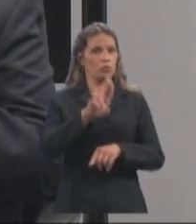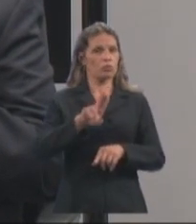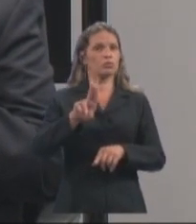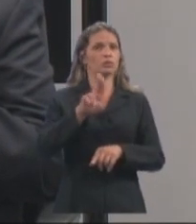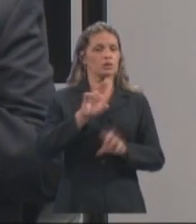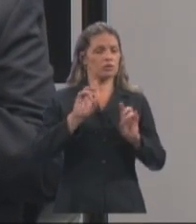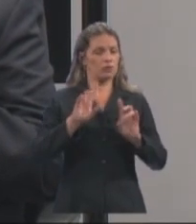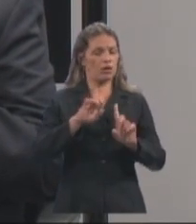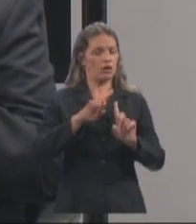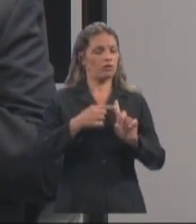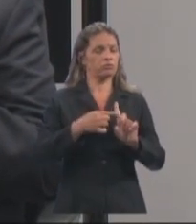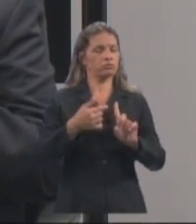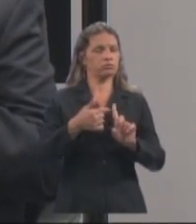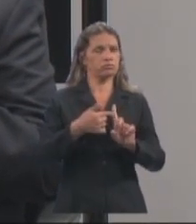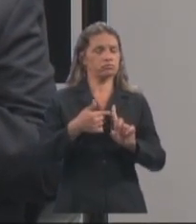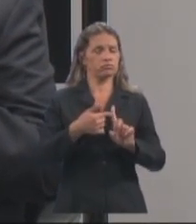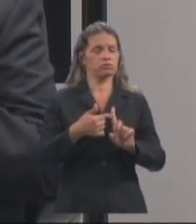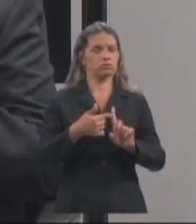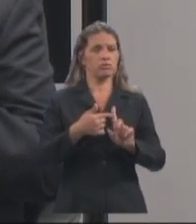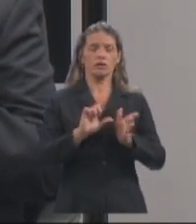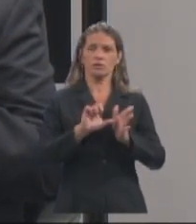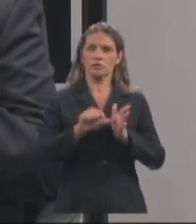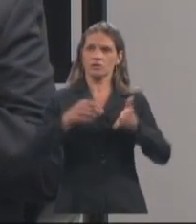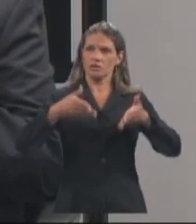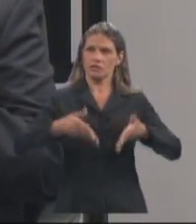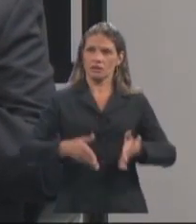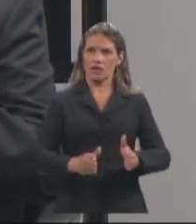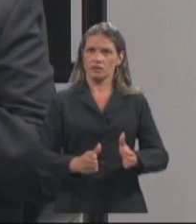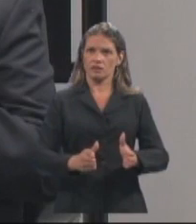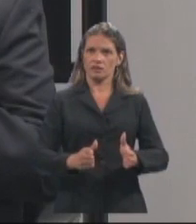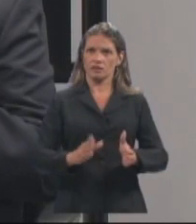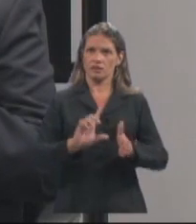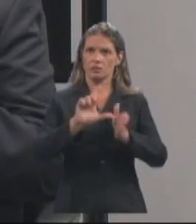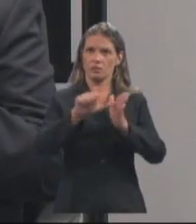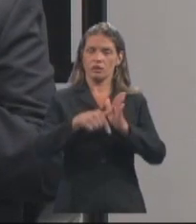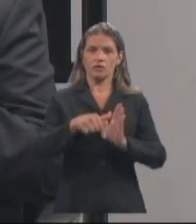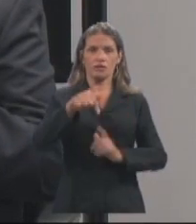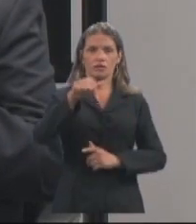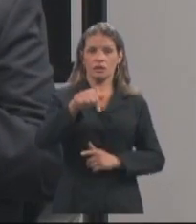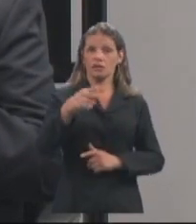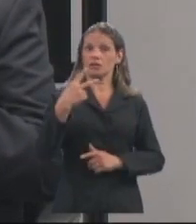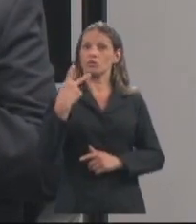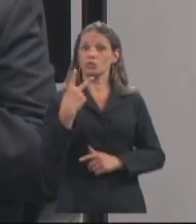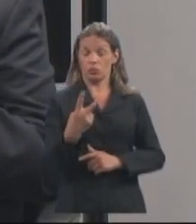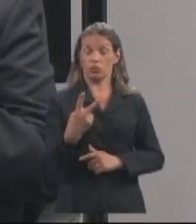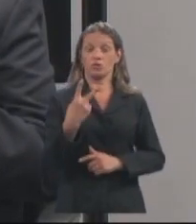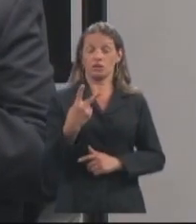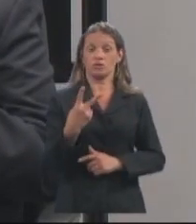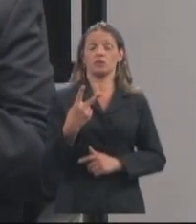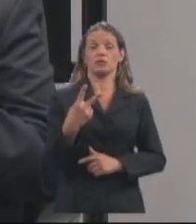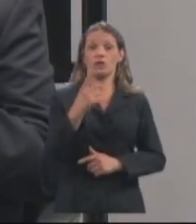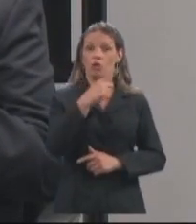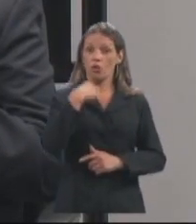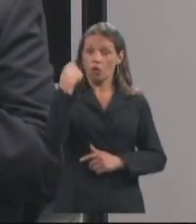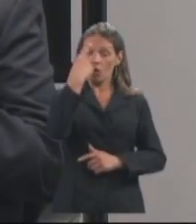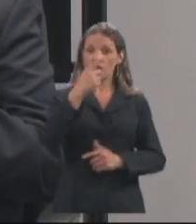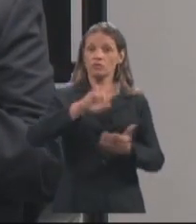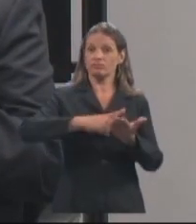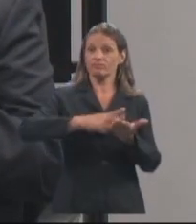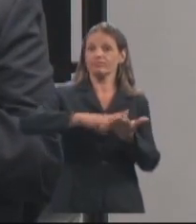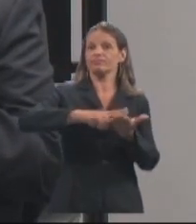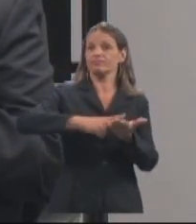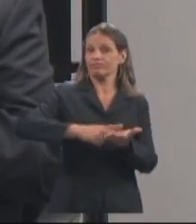depois que eles nascem depois de de 72 horas eles entram em convulsões e às vezes as pessoas os